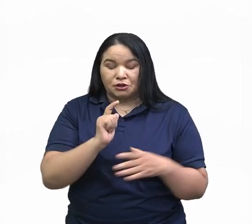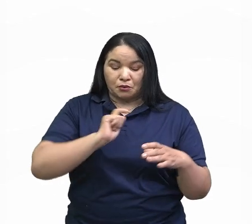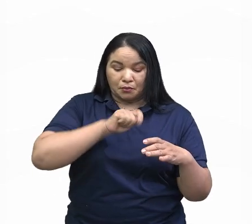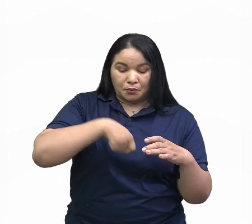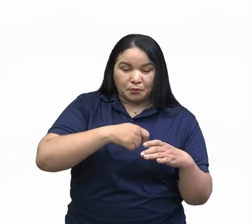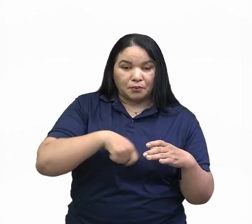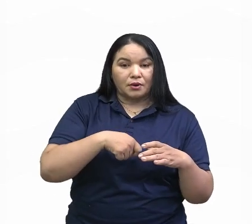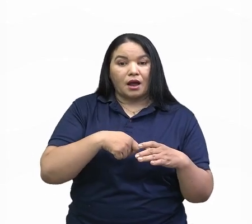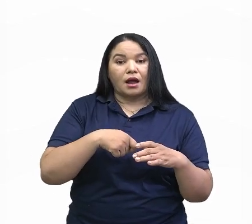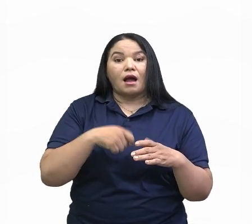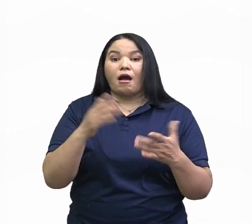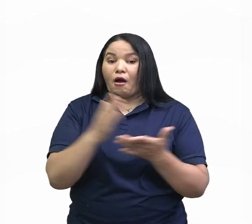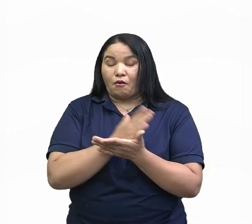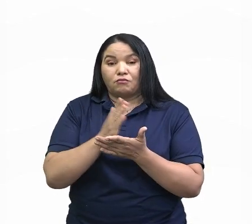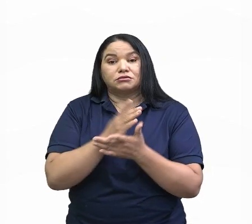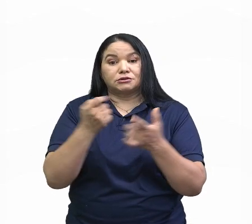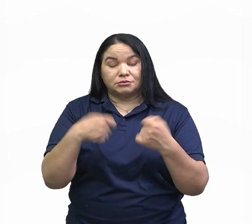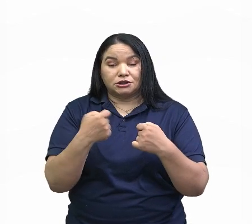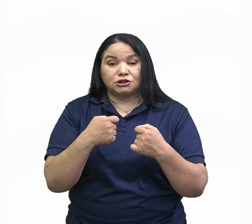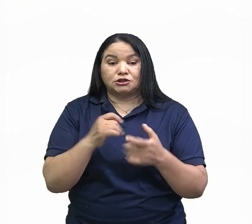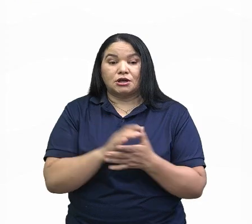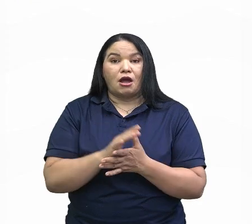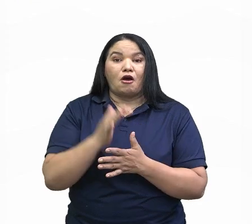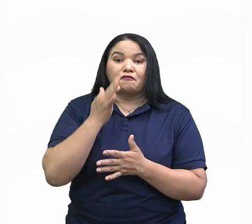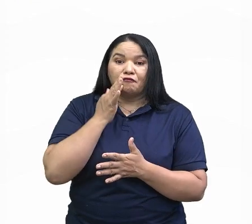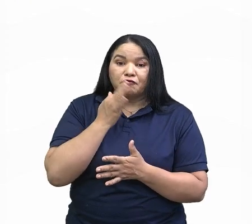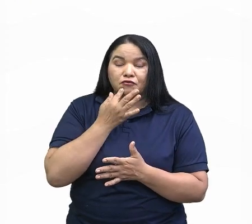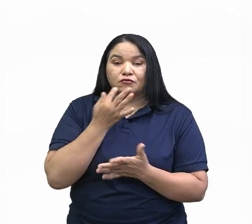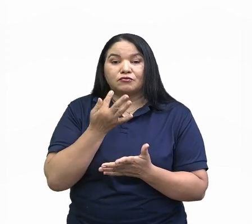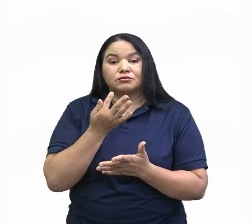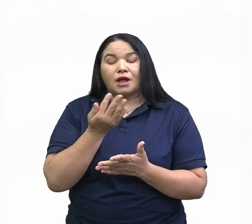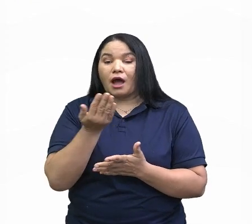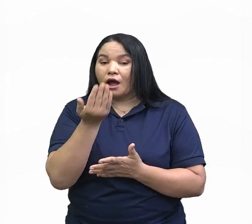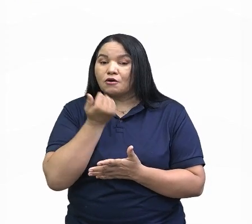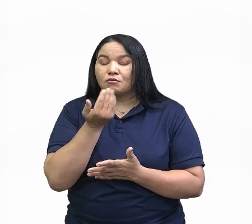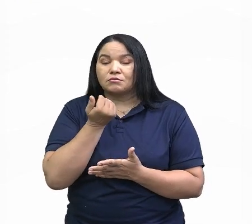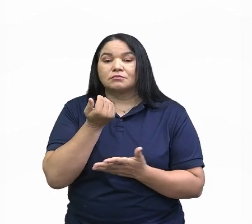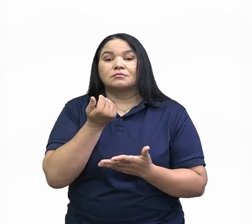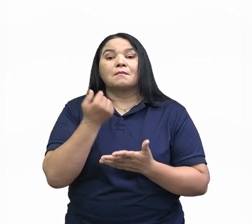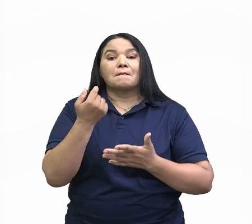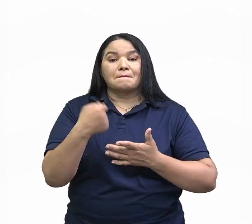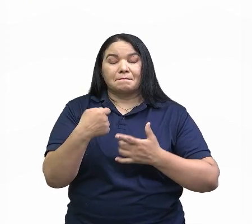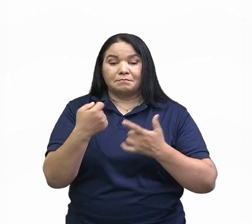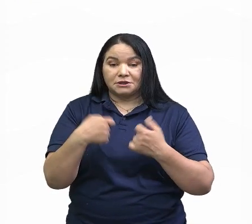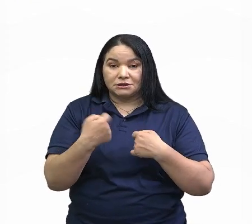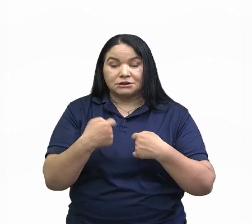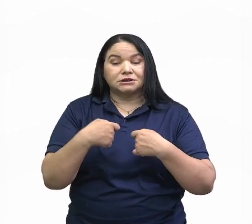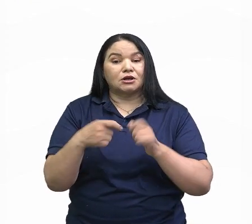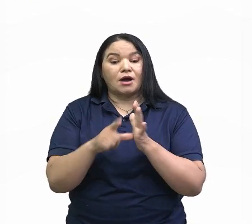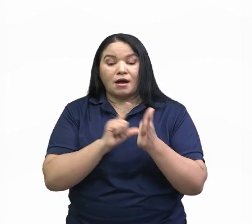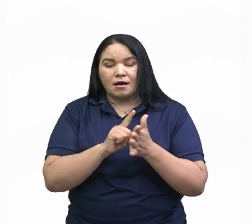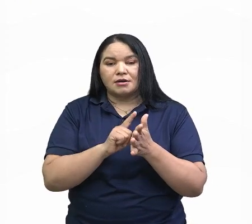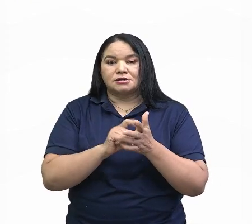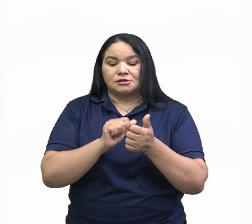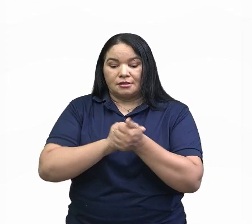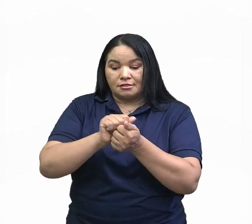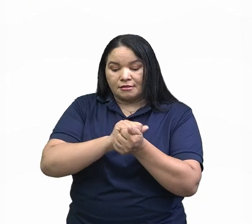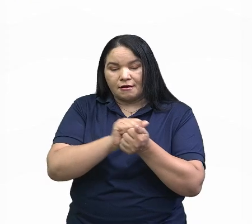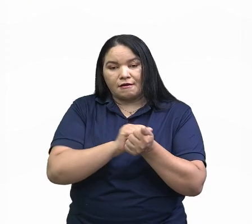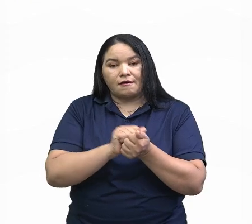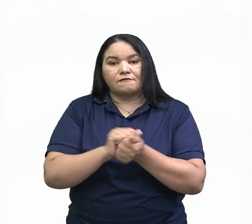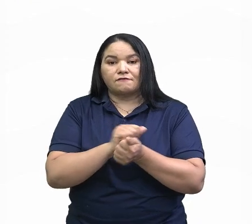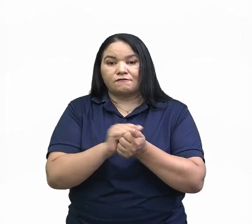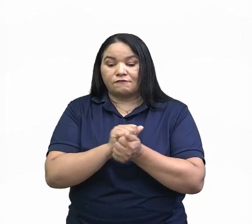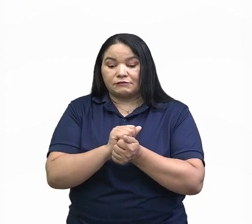alimentos que a gente precisa consumir cru, né, como frutas, verduras e alguns legumes, mas a gente precisa lavá-los. E se a gente